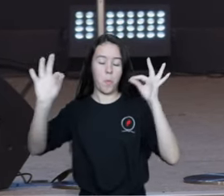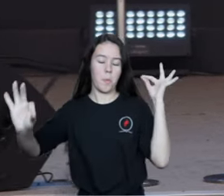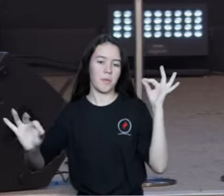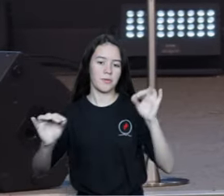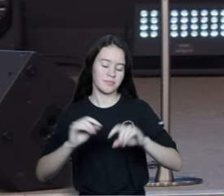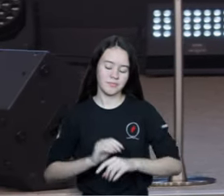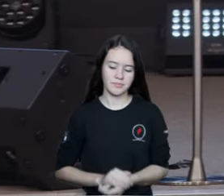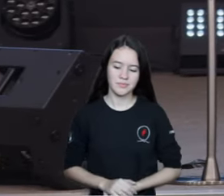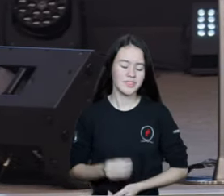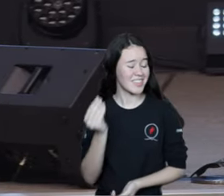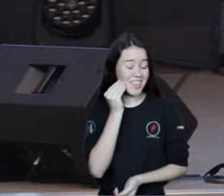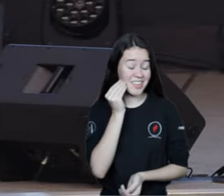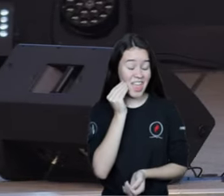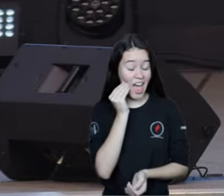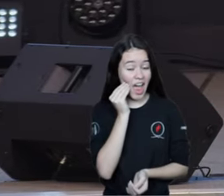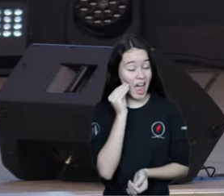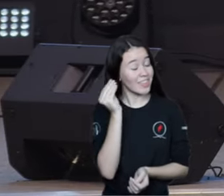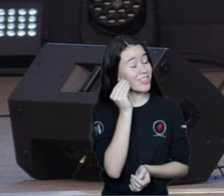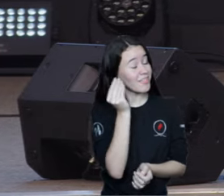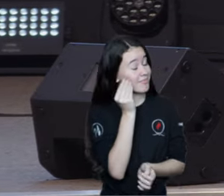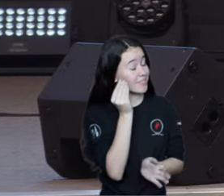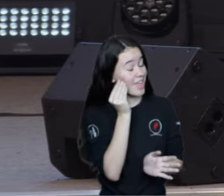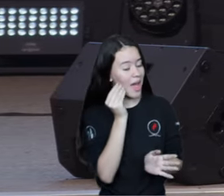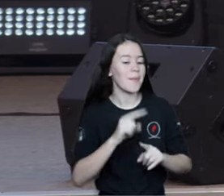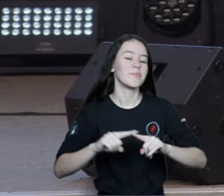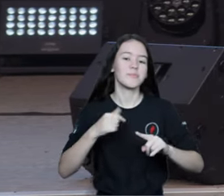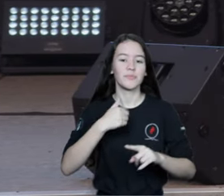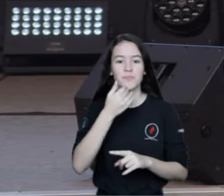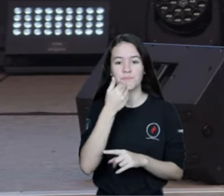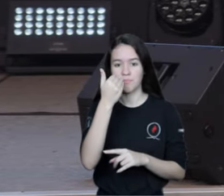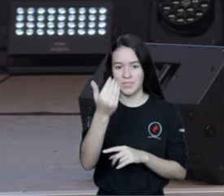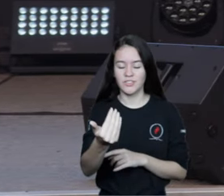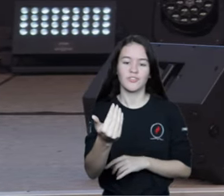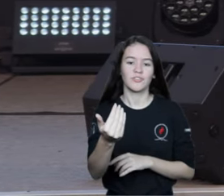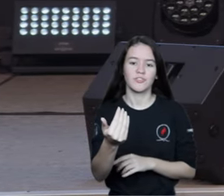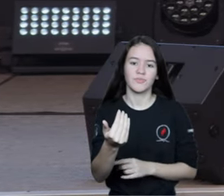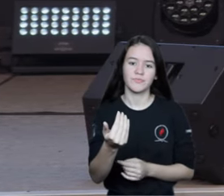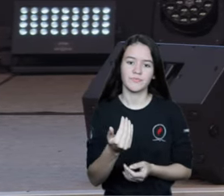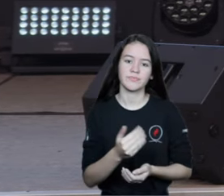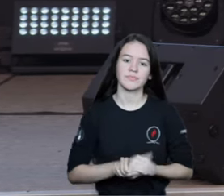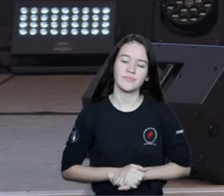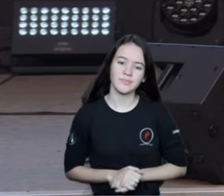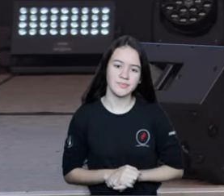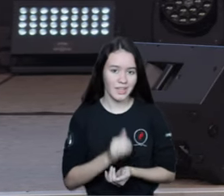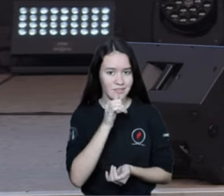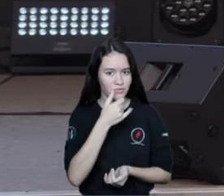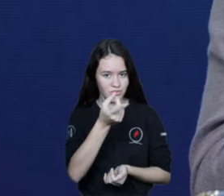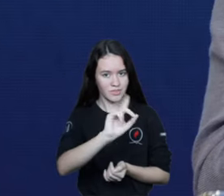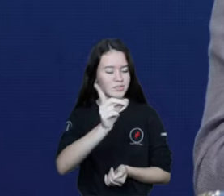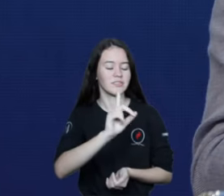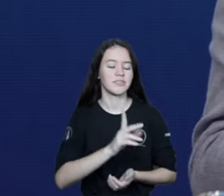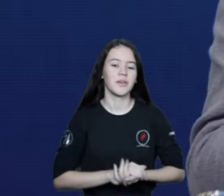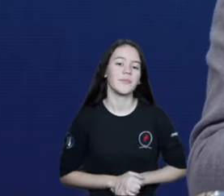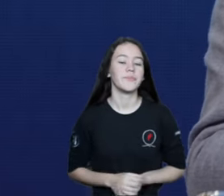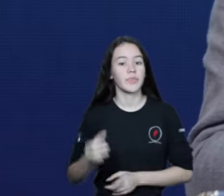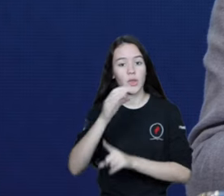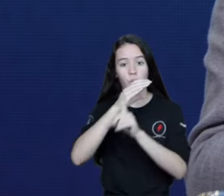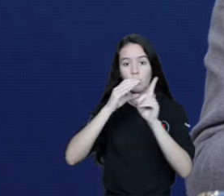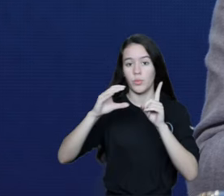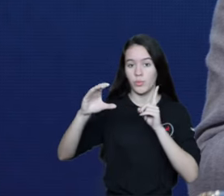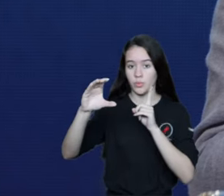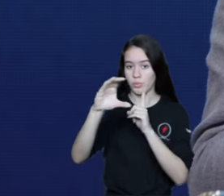não tô dizendo que vou agora vou fazer um pedido aqui e não fica chateado comigo o